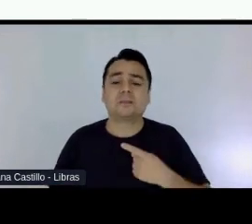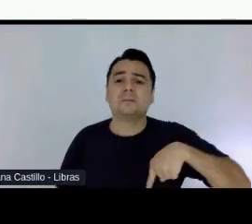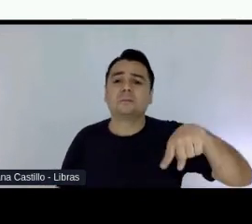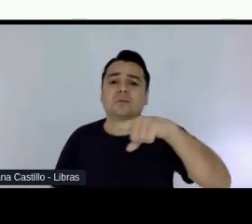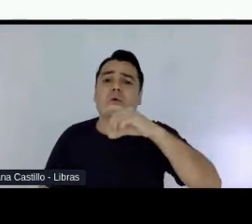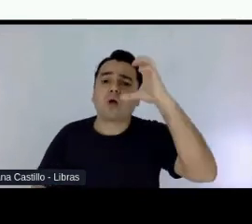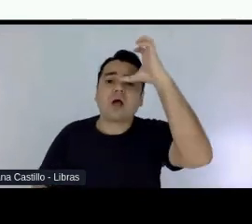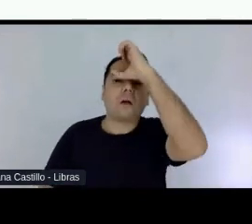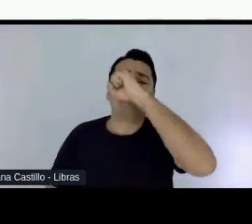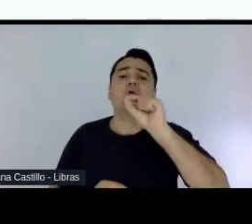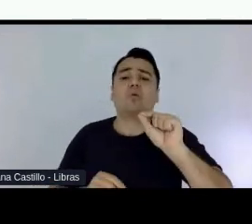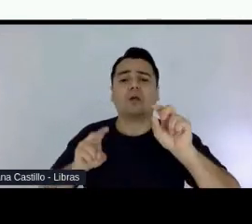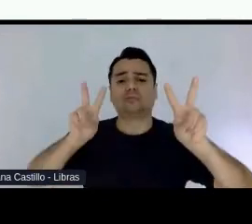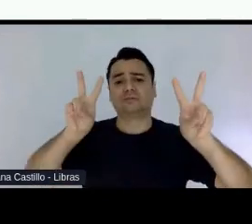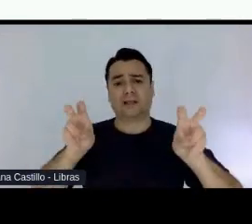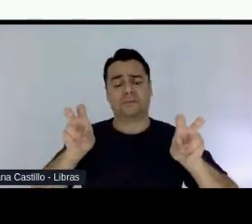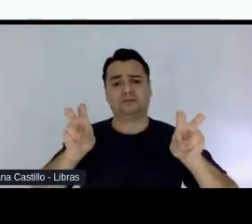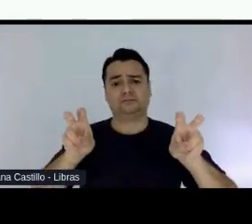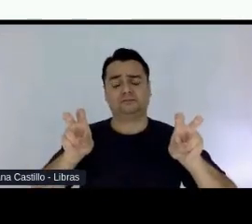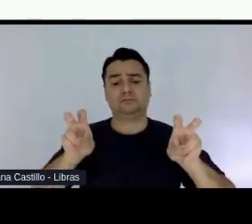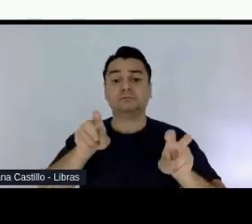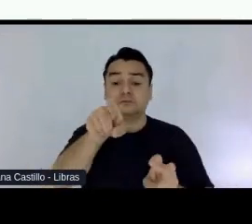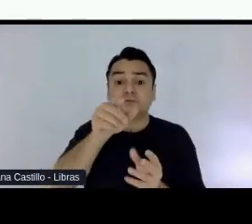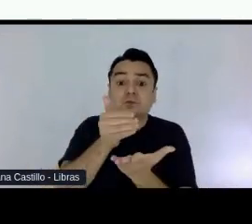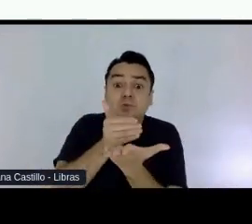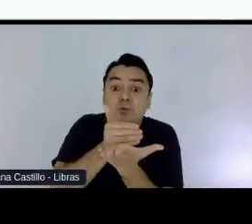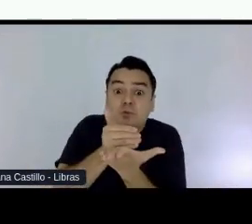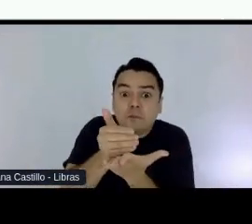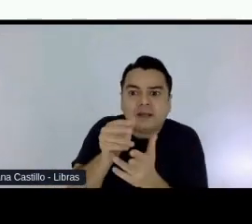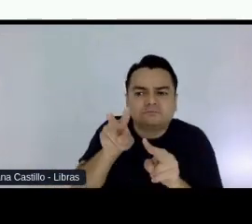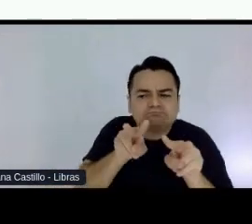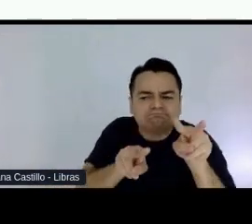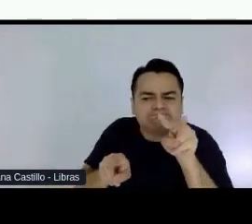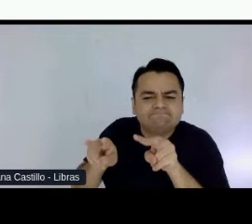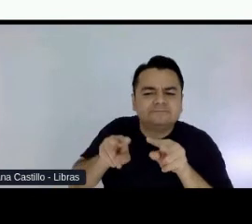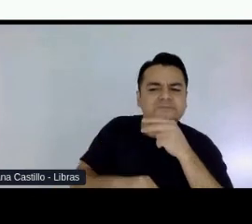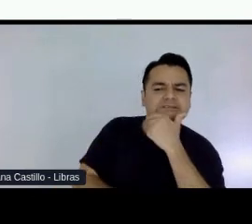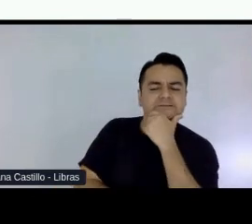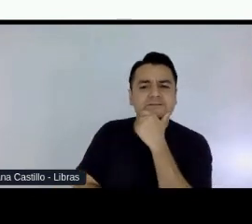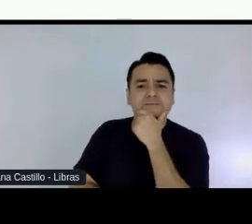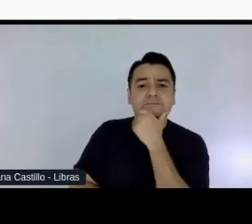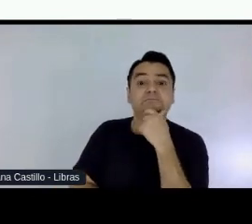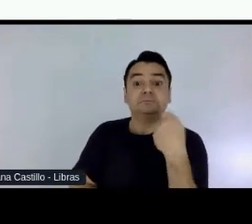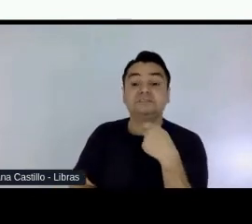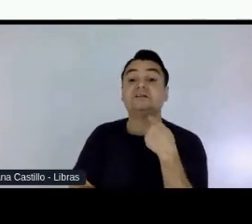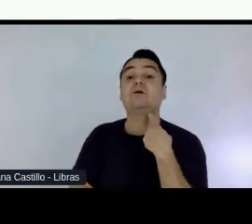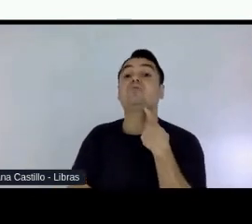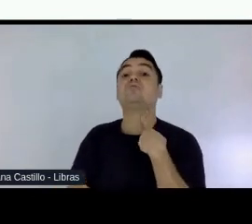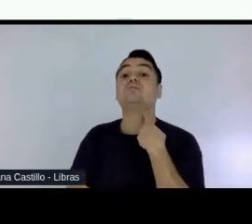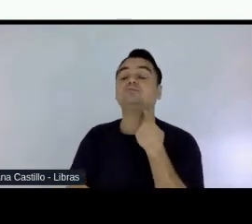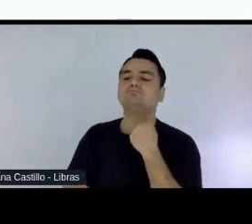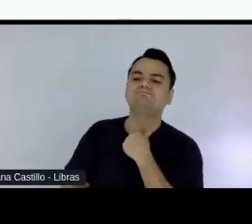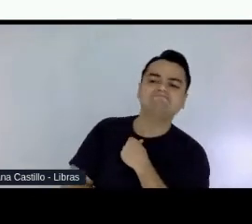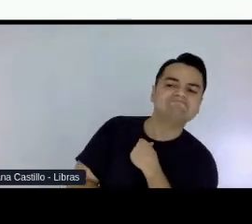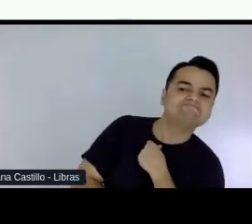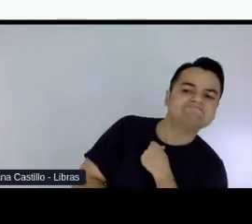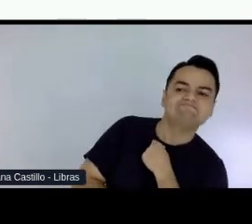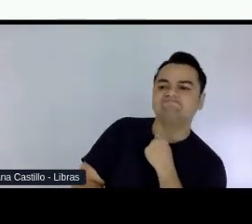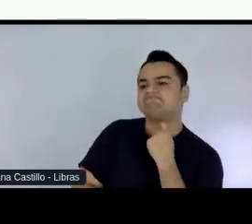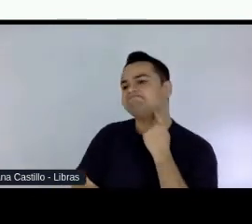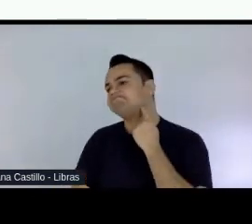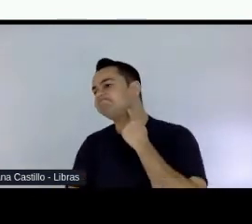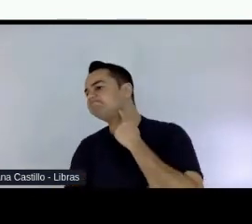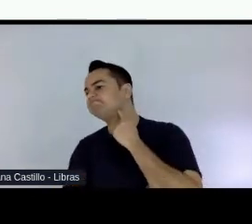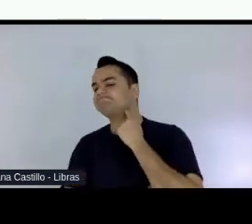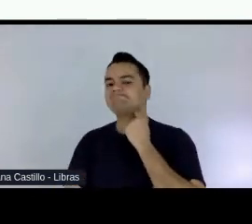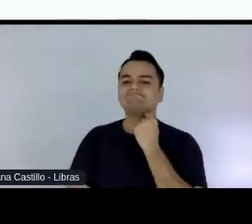pouco sobre o tema. Então, comecem a observar, façam o teste do pescoço, notem, né, se as